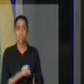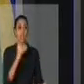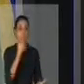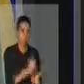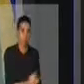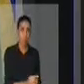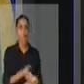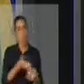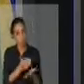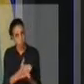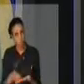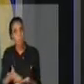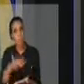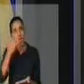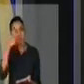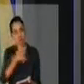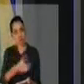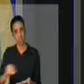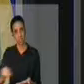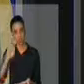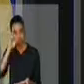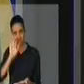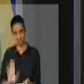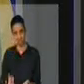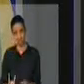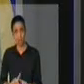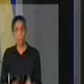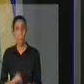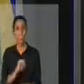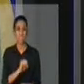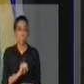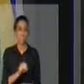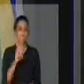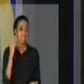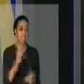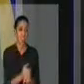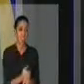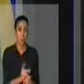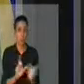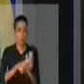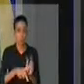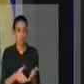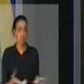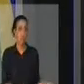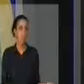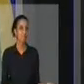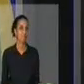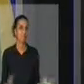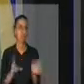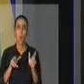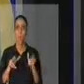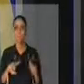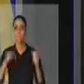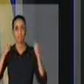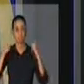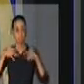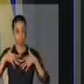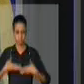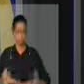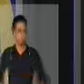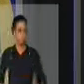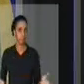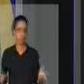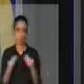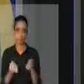esses 60 dias não têm validade nenhuma, se na hora desse diagnóstico já é tarde demais e esse câncer já encontra-se espalhado. Dentro